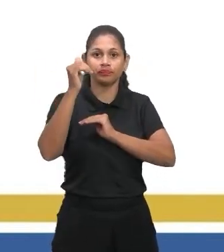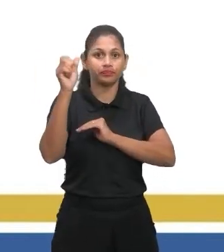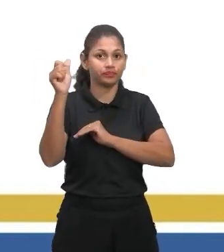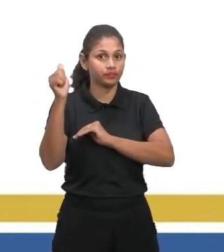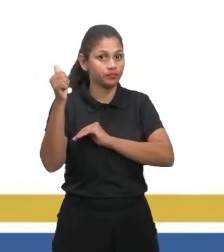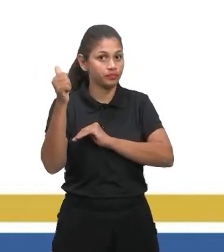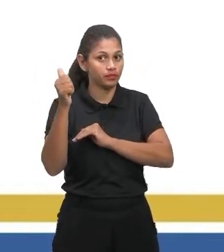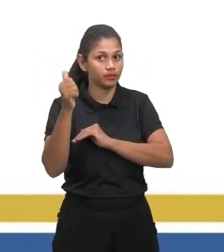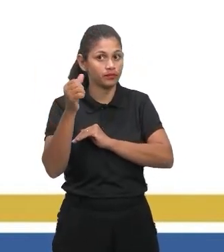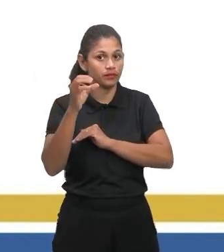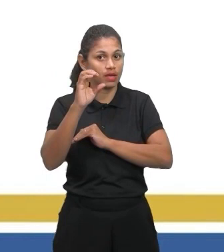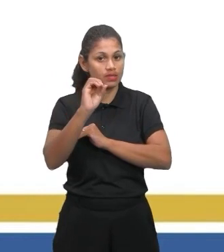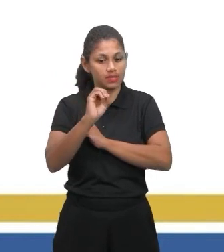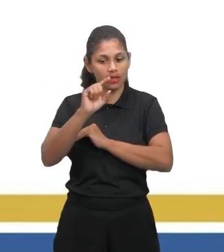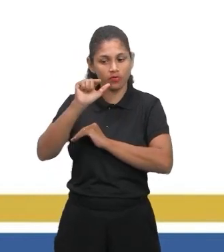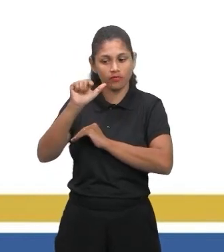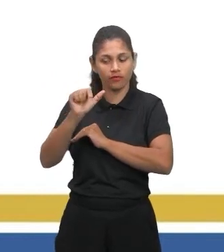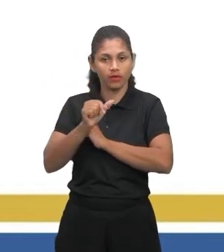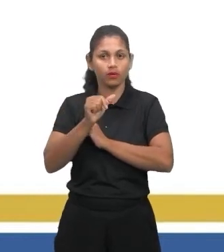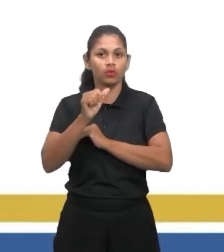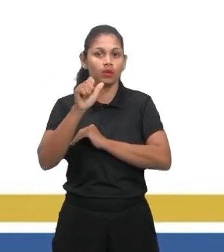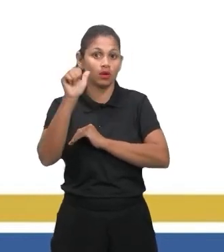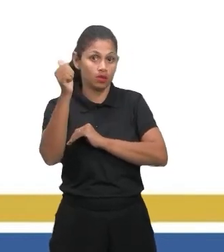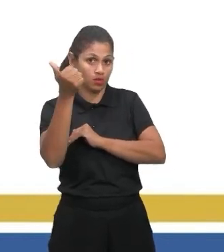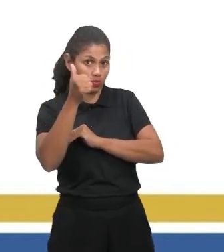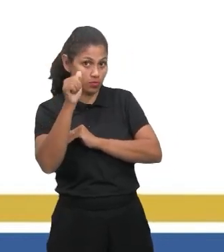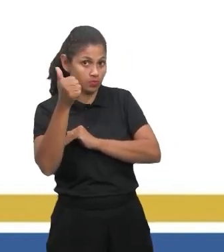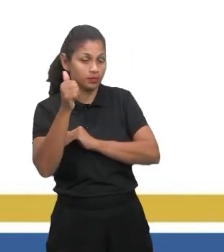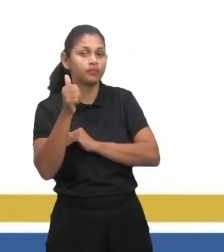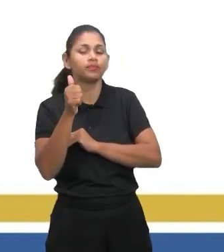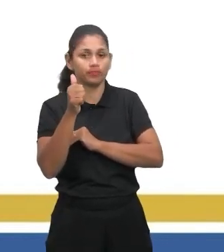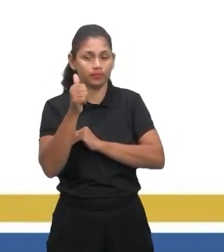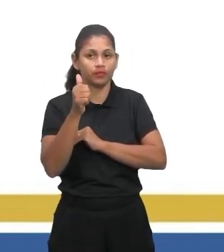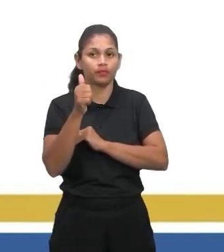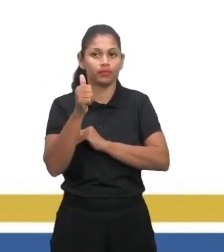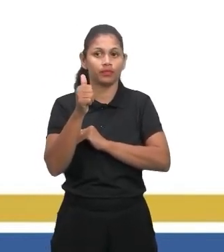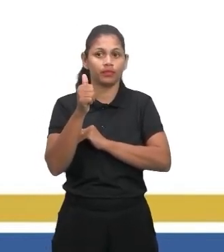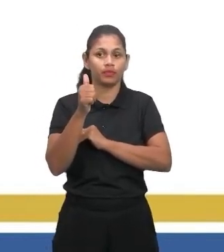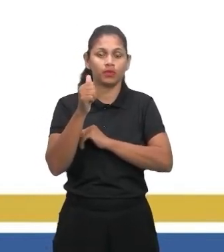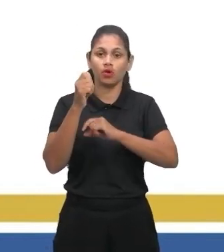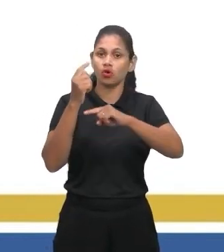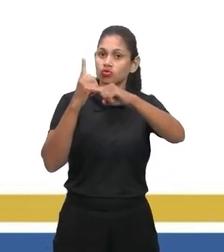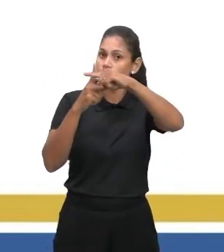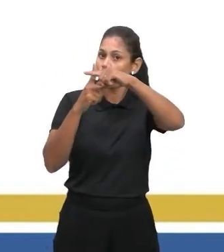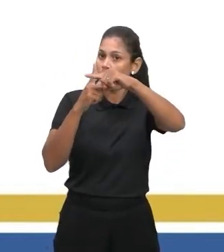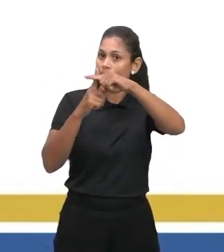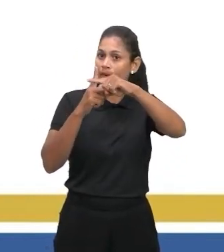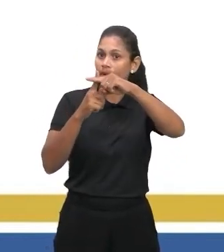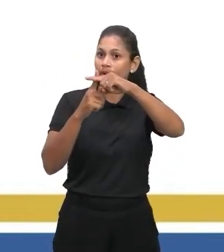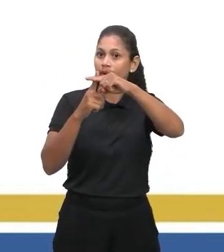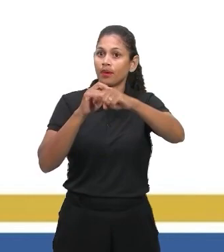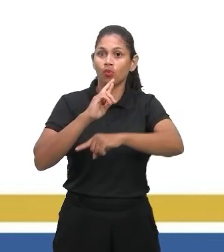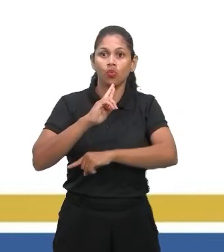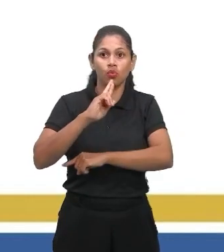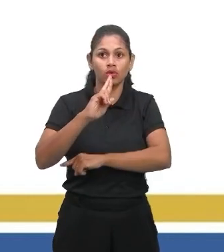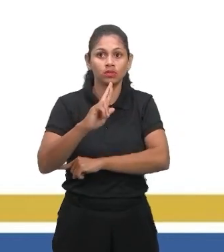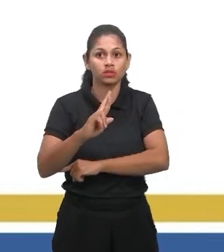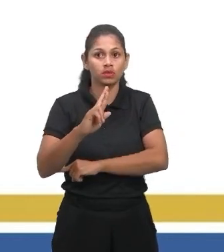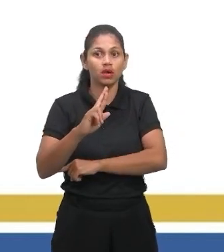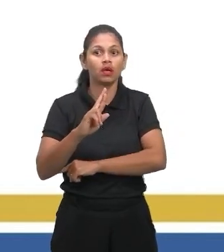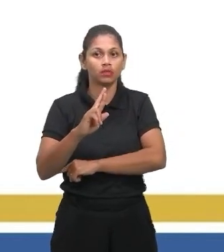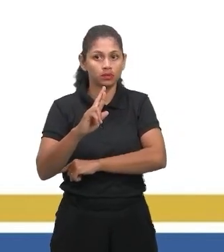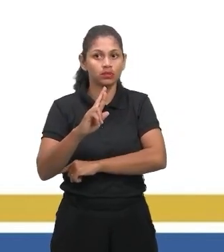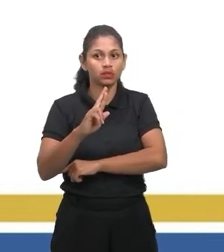é 0,11, então você vai somar 1 mais 0,11 que vai dar 1,11 km por minuto.